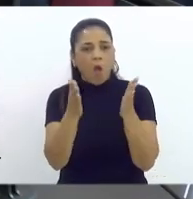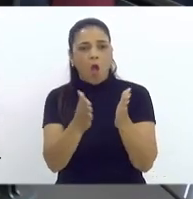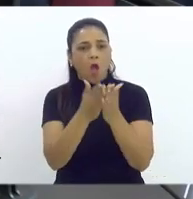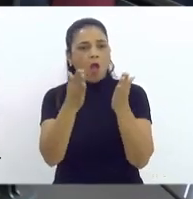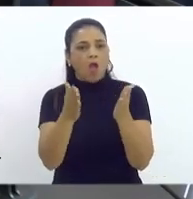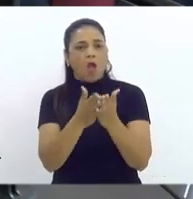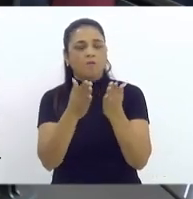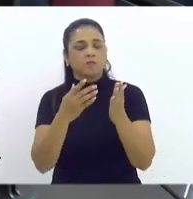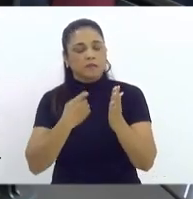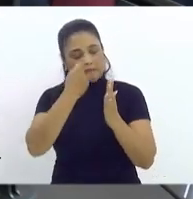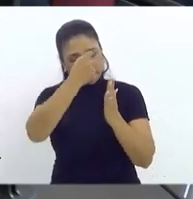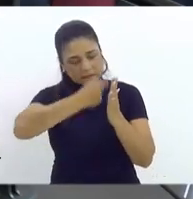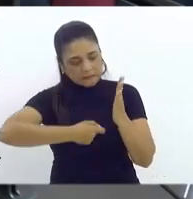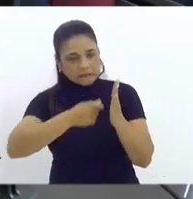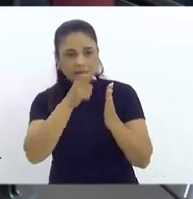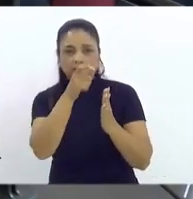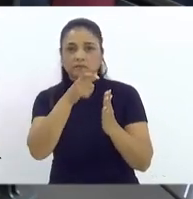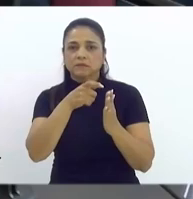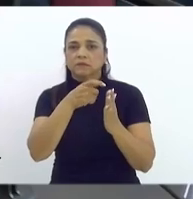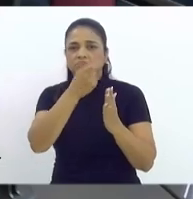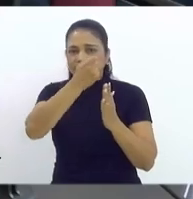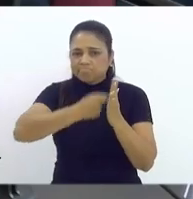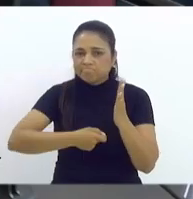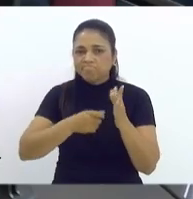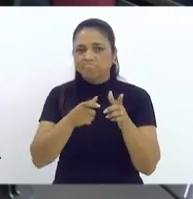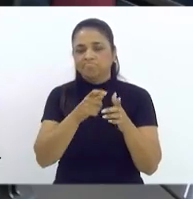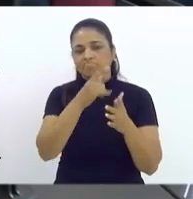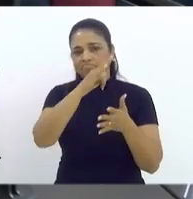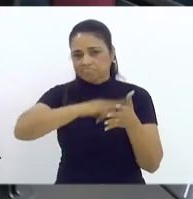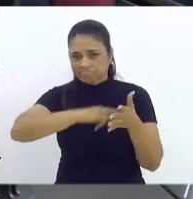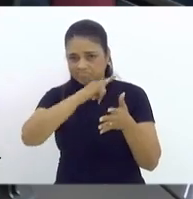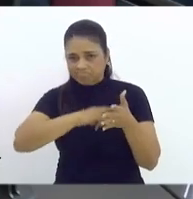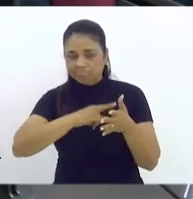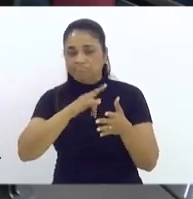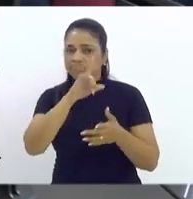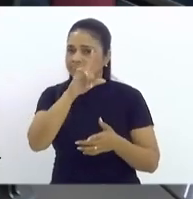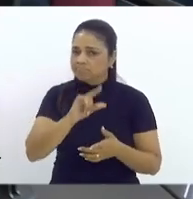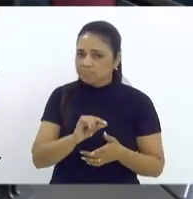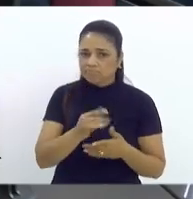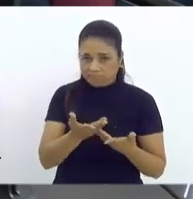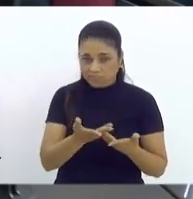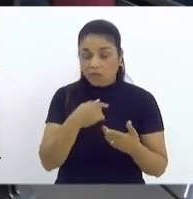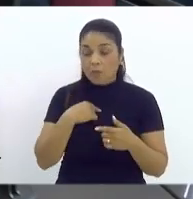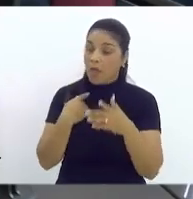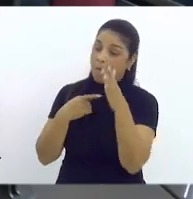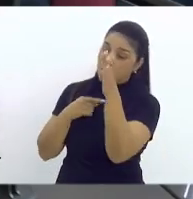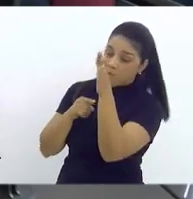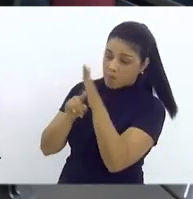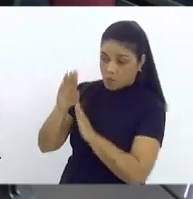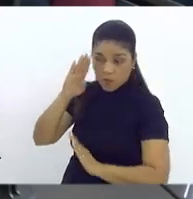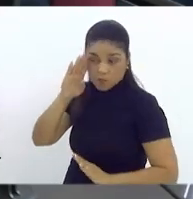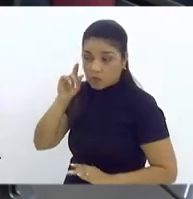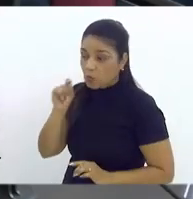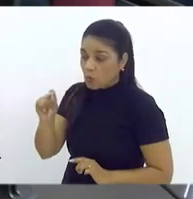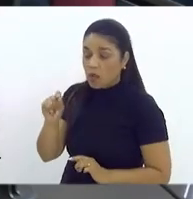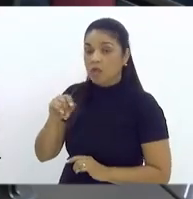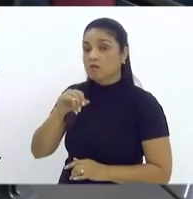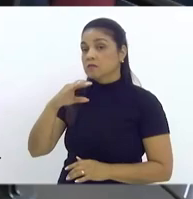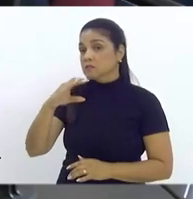social. Mas a minha pergunta aqui é saber da senhora se um